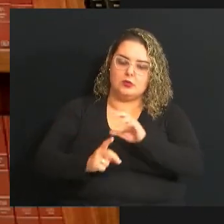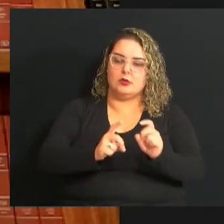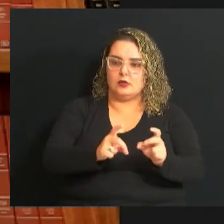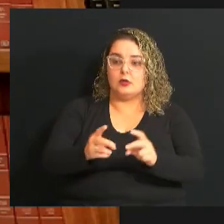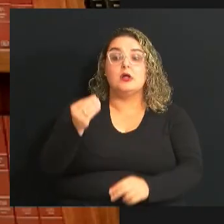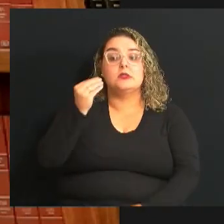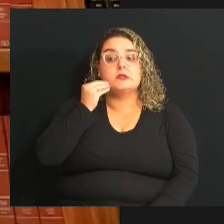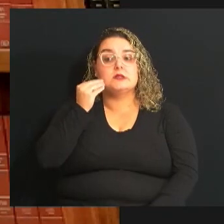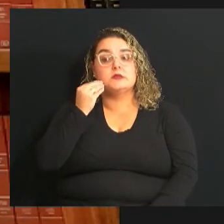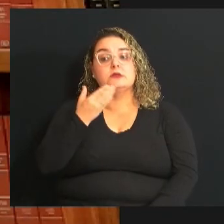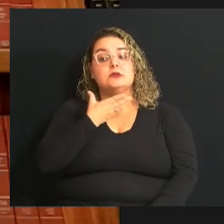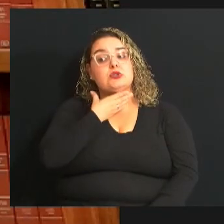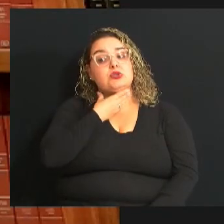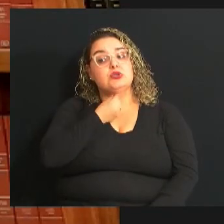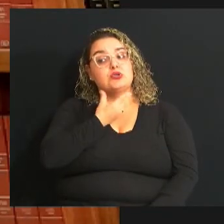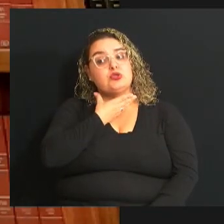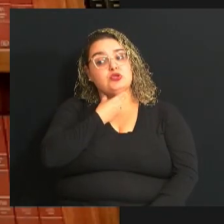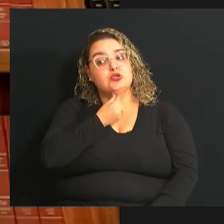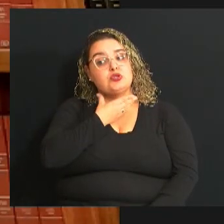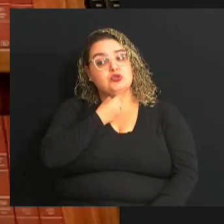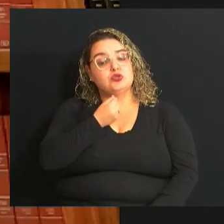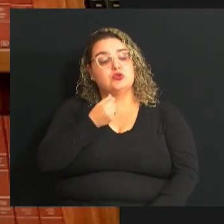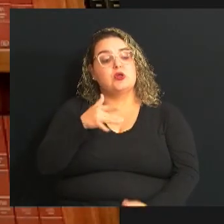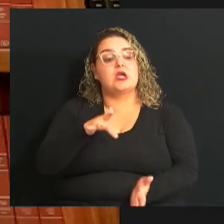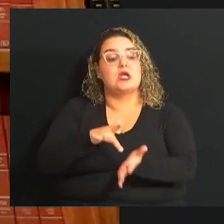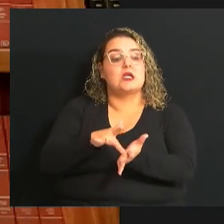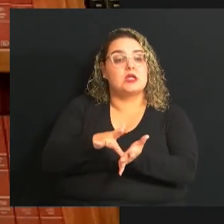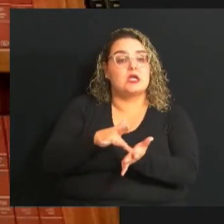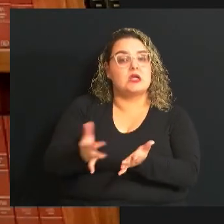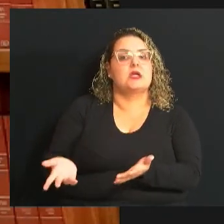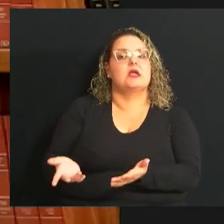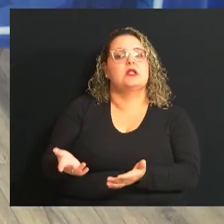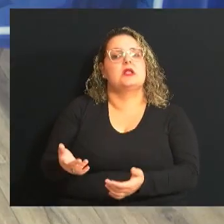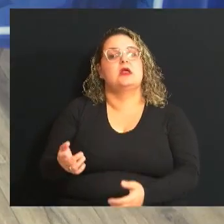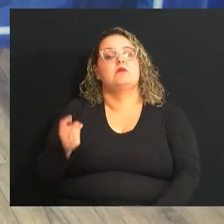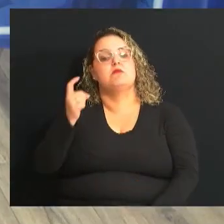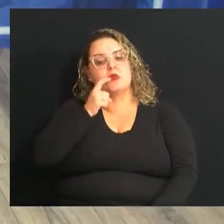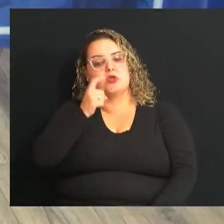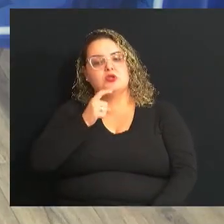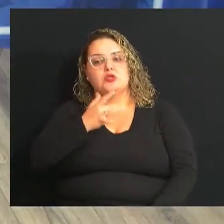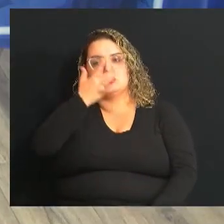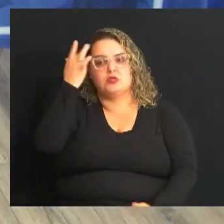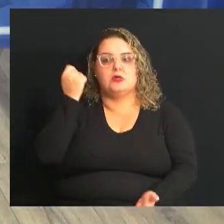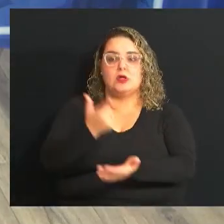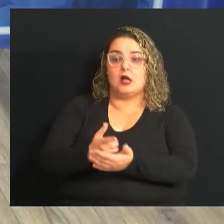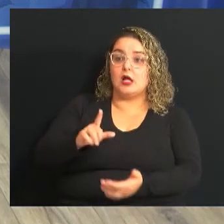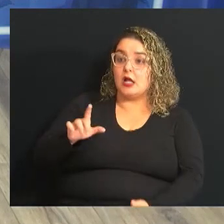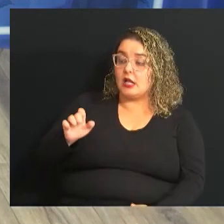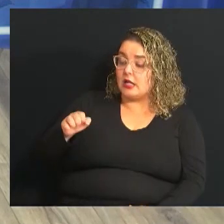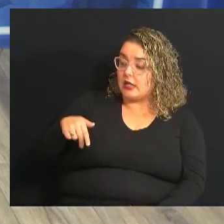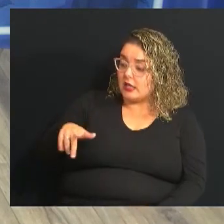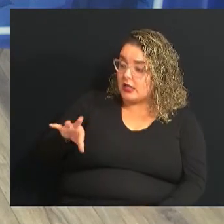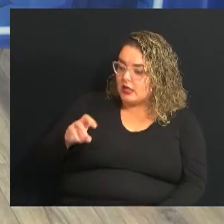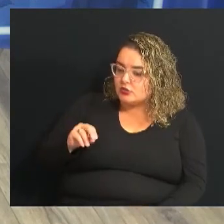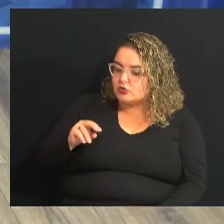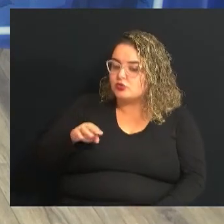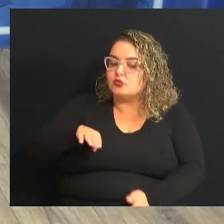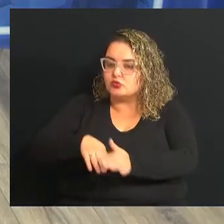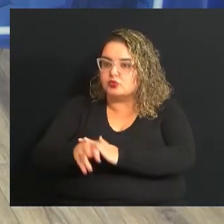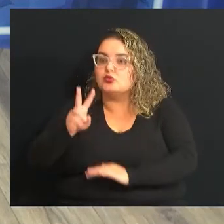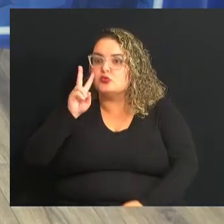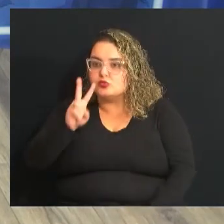aglomeração? Atenção, vai de máscara, leve seu álcool em gel, principalmente se você